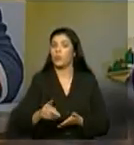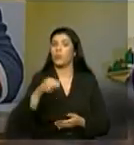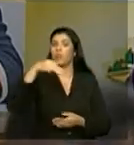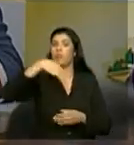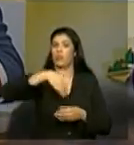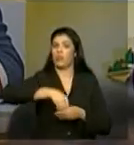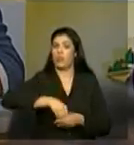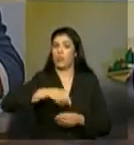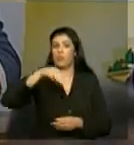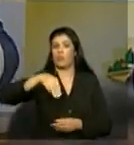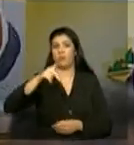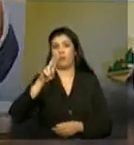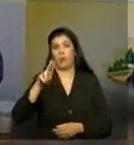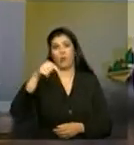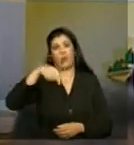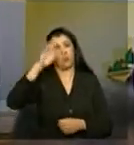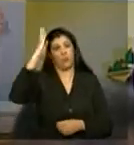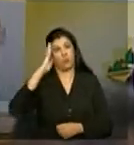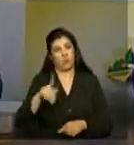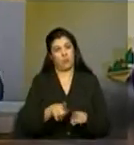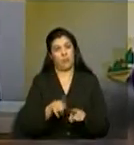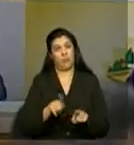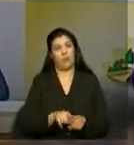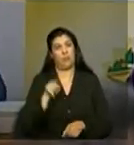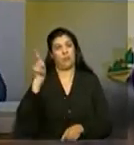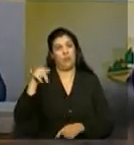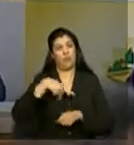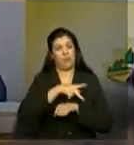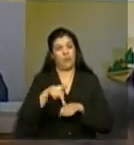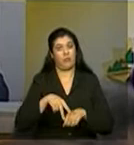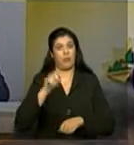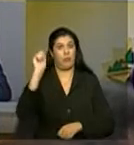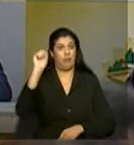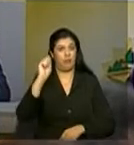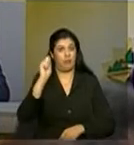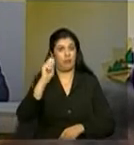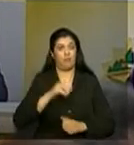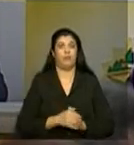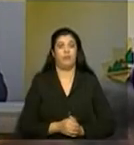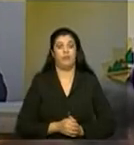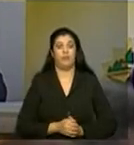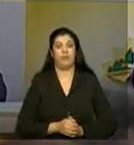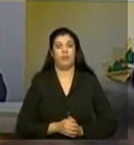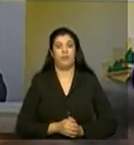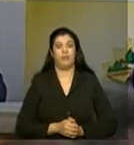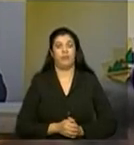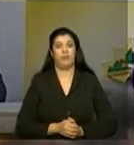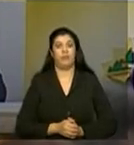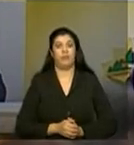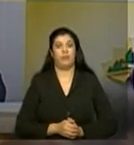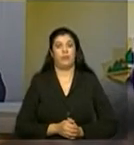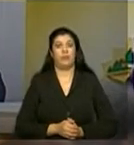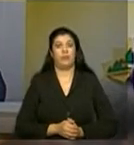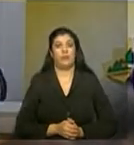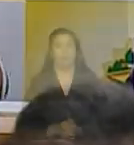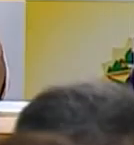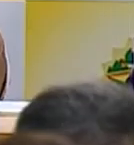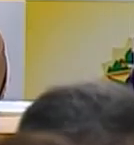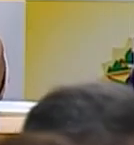público do nosso país como também na argentina hur a